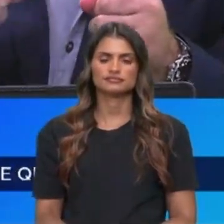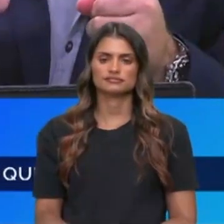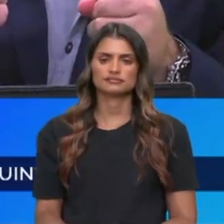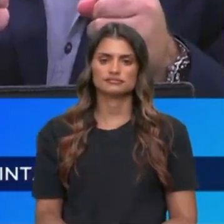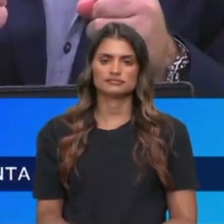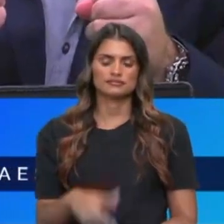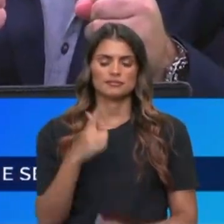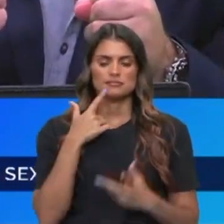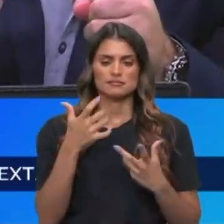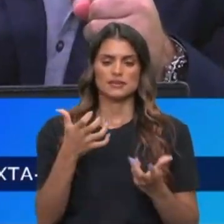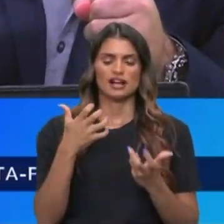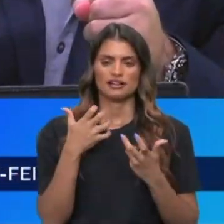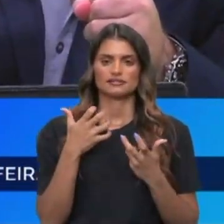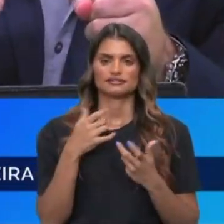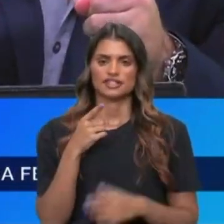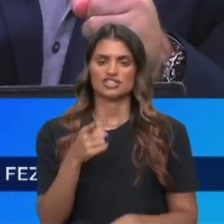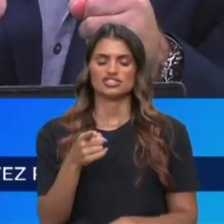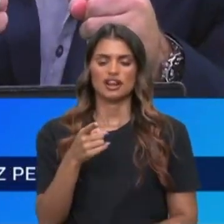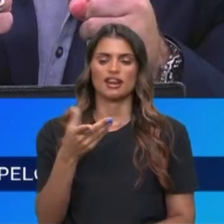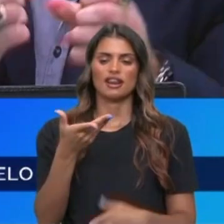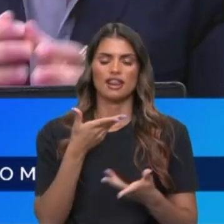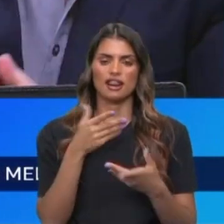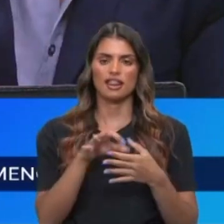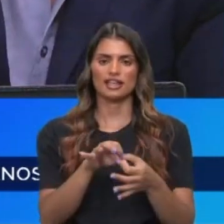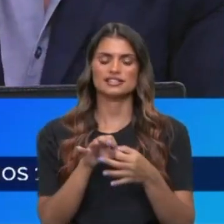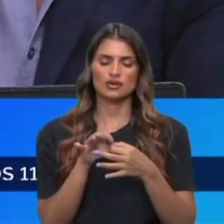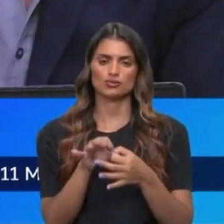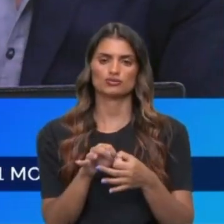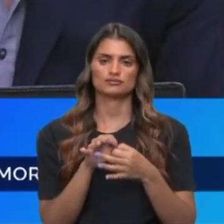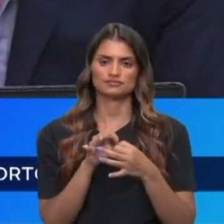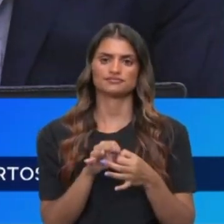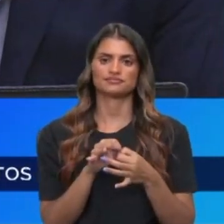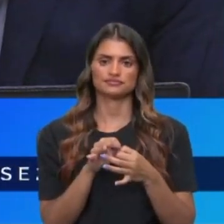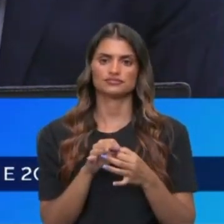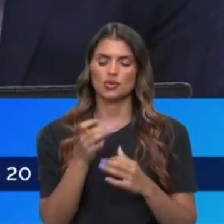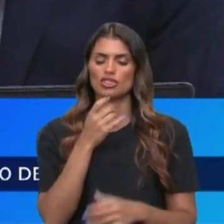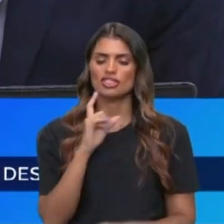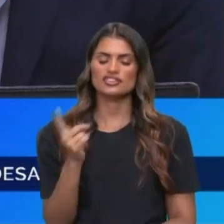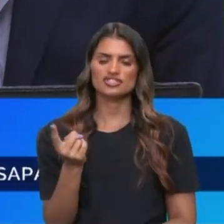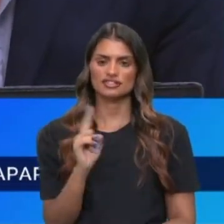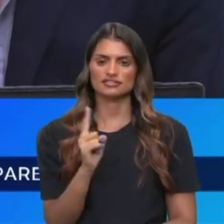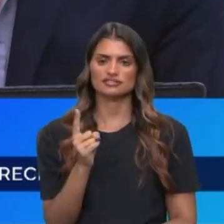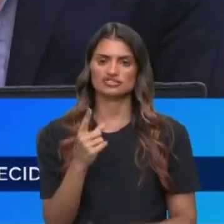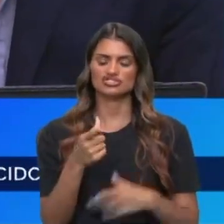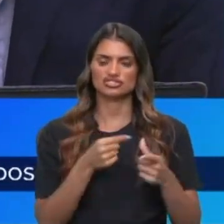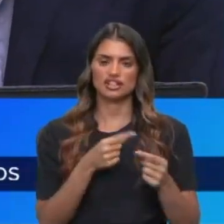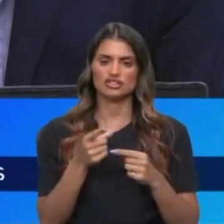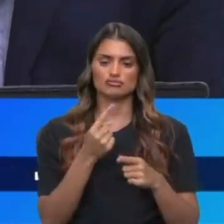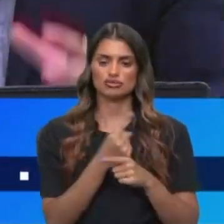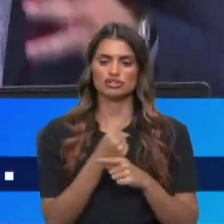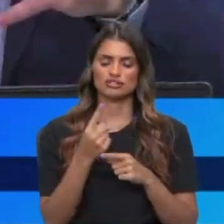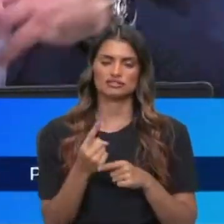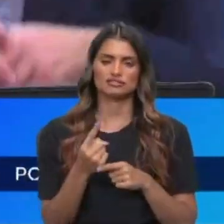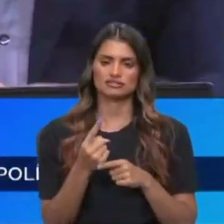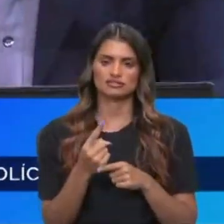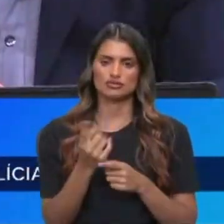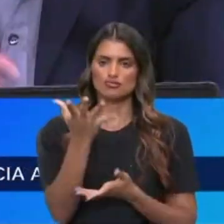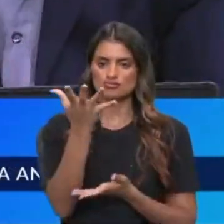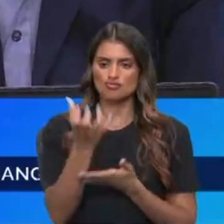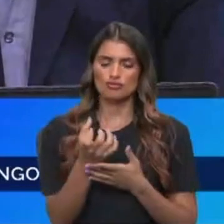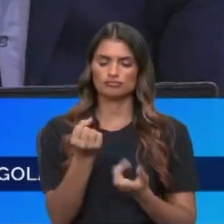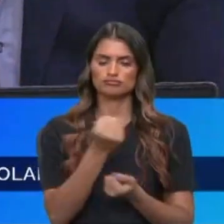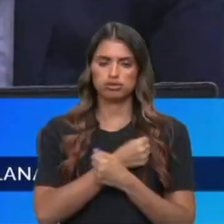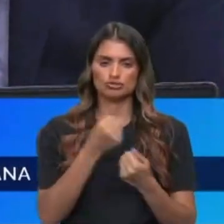poderosa esta interação que até impede a formação de estrelas, porque impede que a gravidade